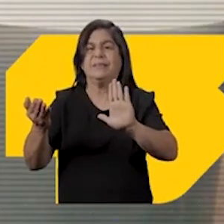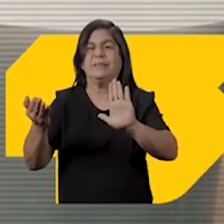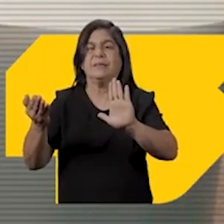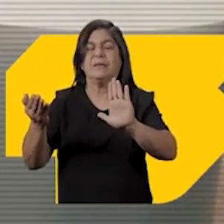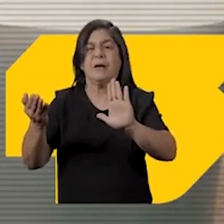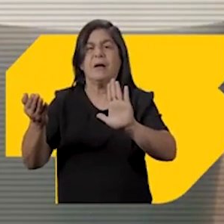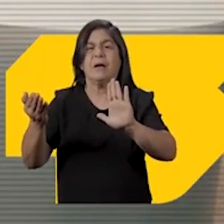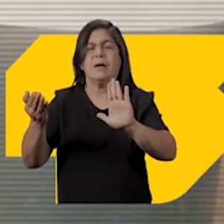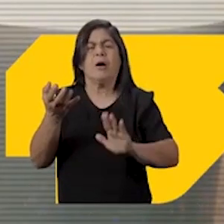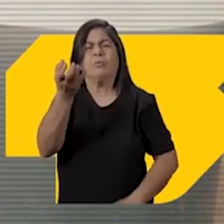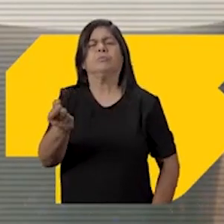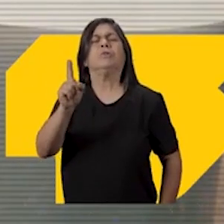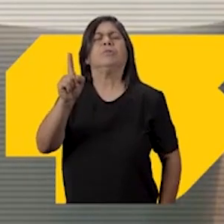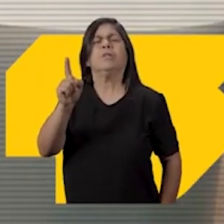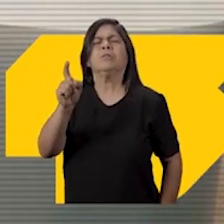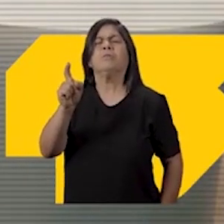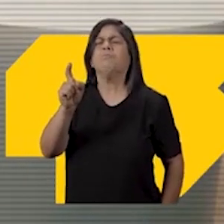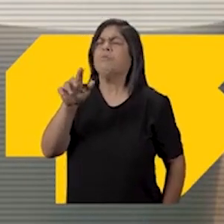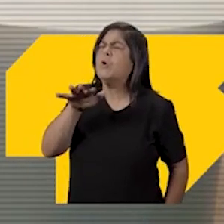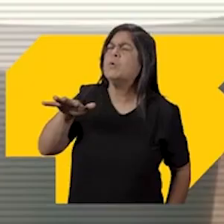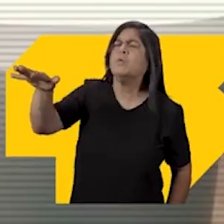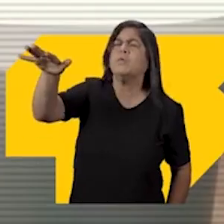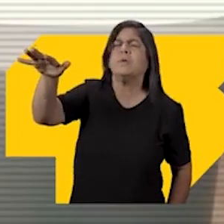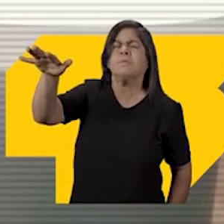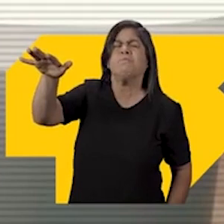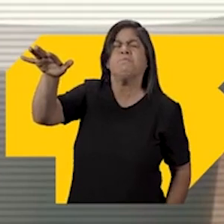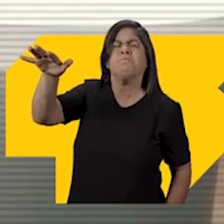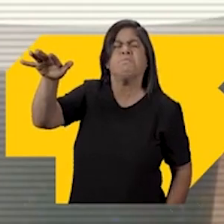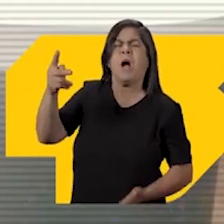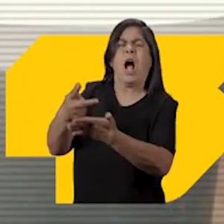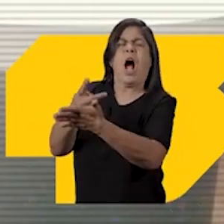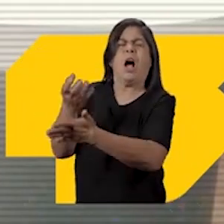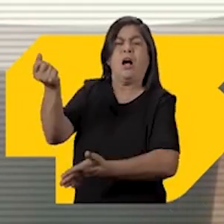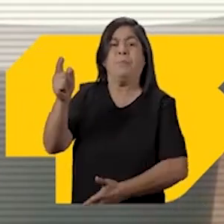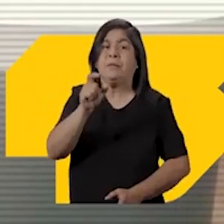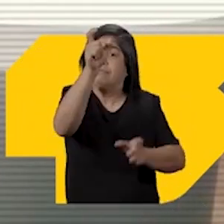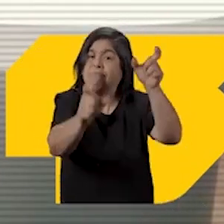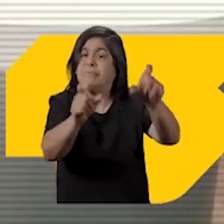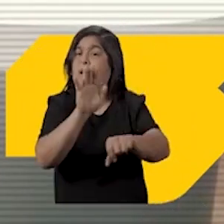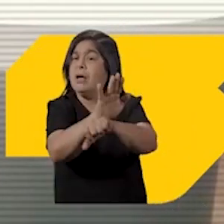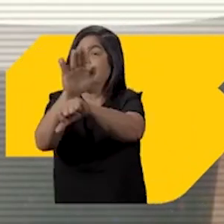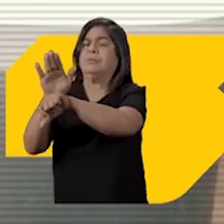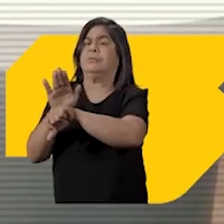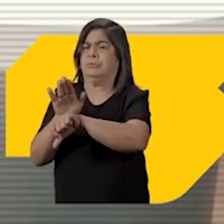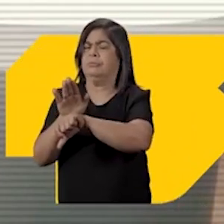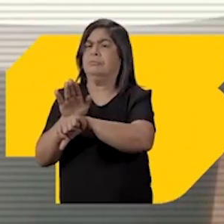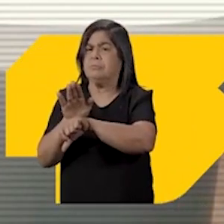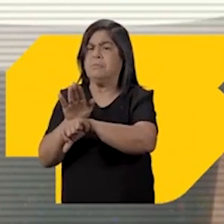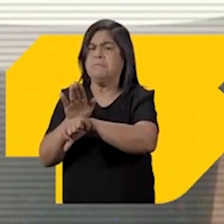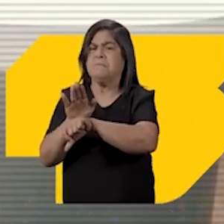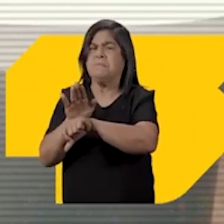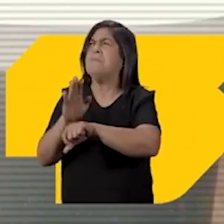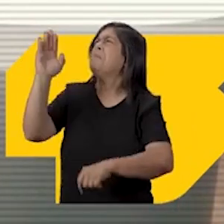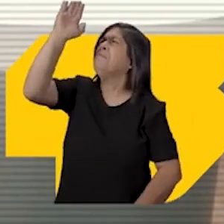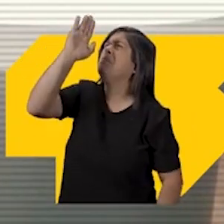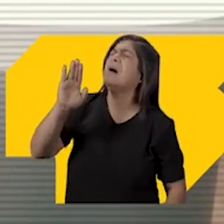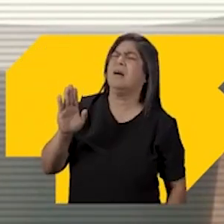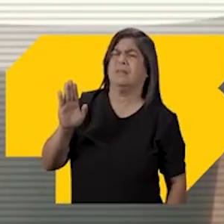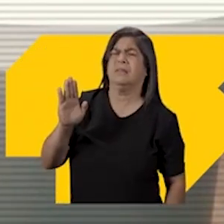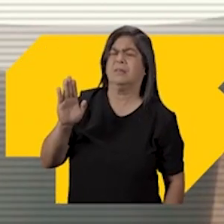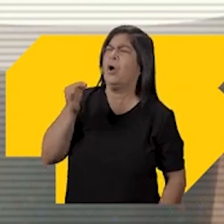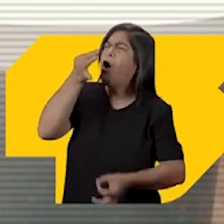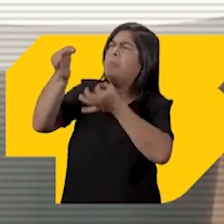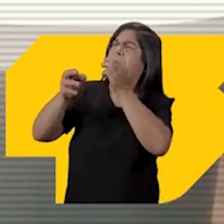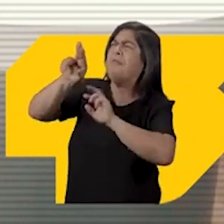radicalmente de tudo. Eu vou defender a sua liberdade. Como é, Pedro? Eu não posso ter um país onde a discordância de